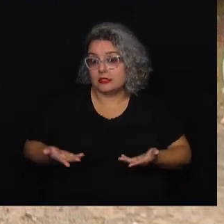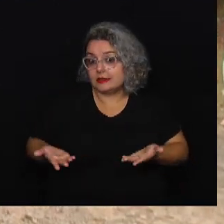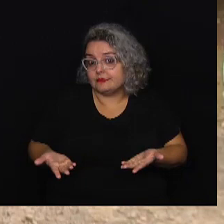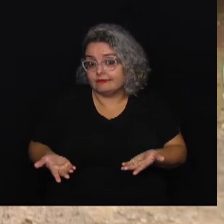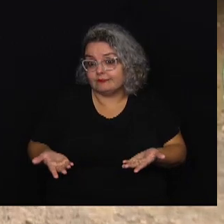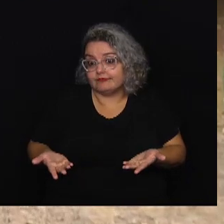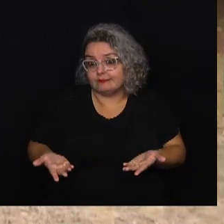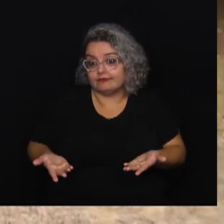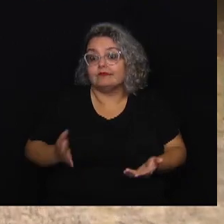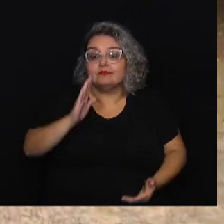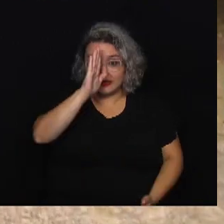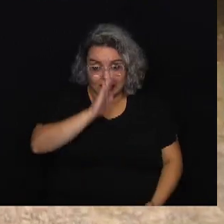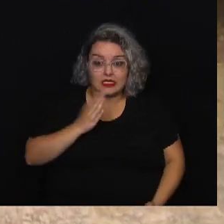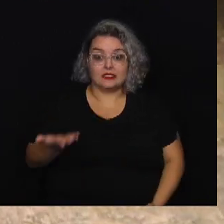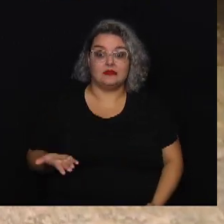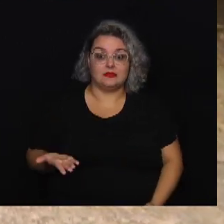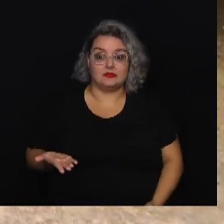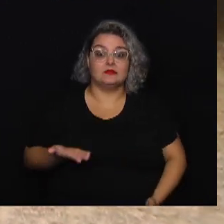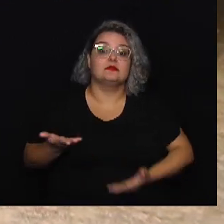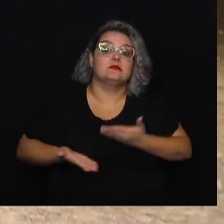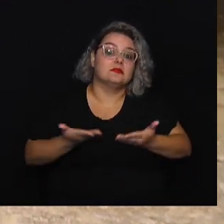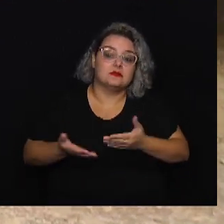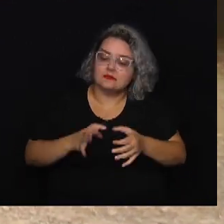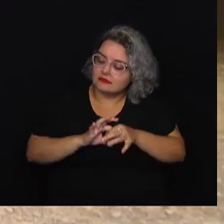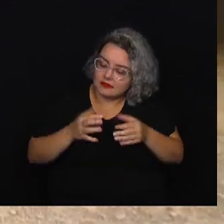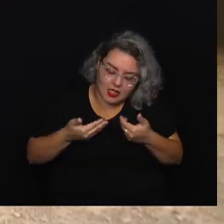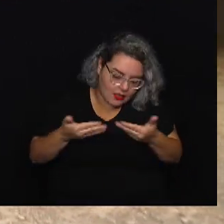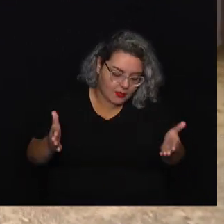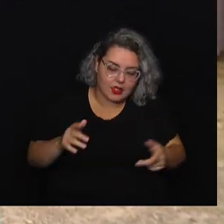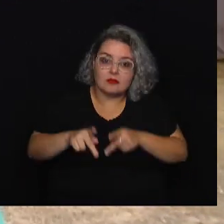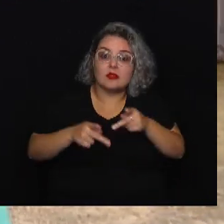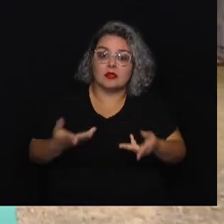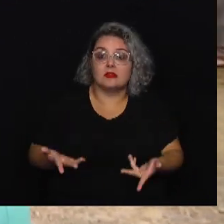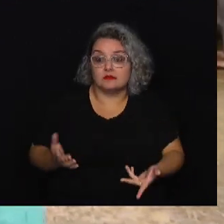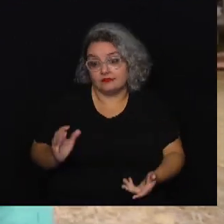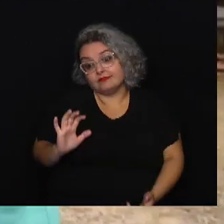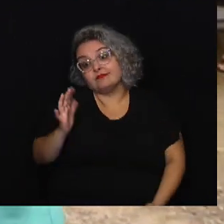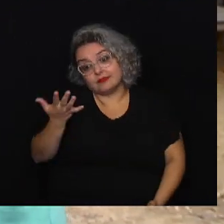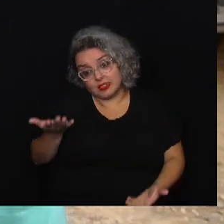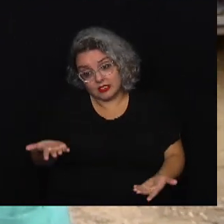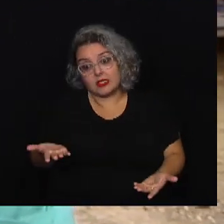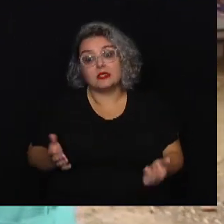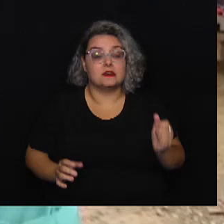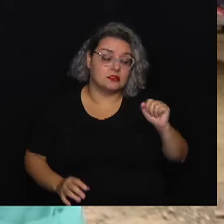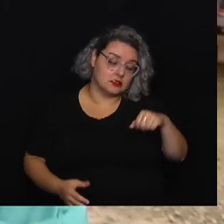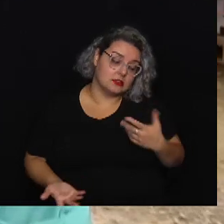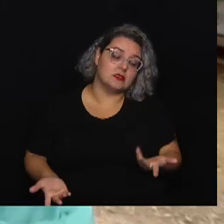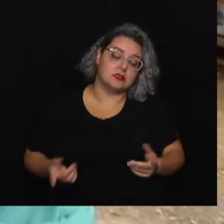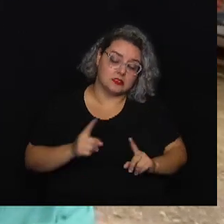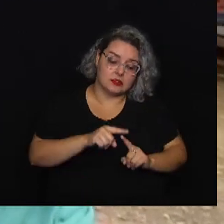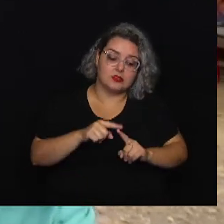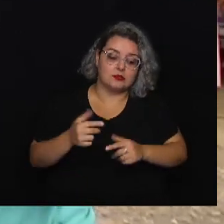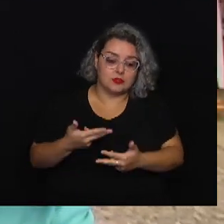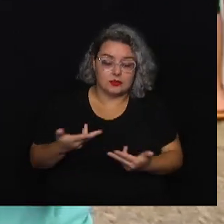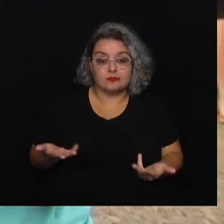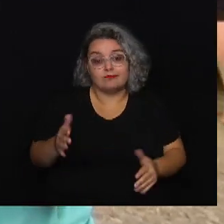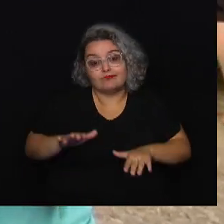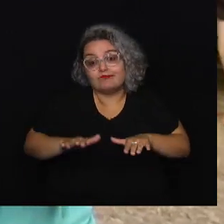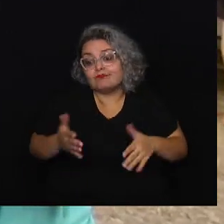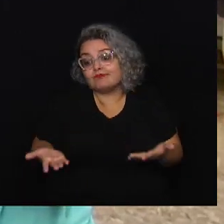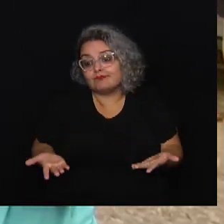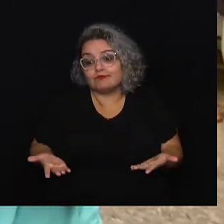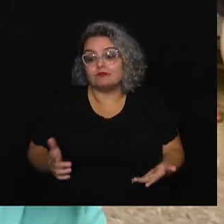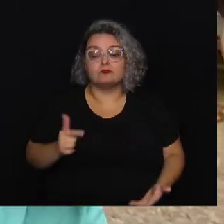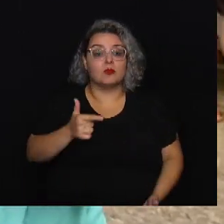que gratuito, está disponível para a população. E que acontece, né? Esse tipo de coisa, porque muitas vezes